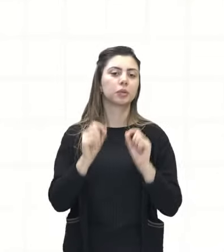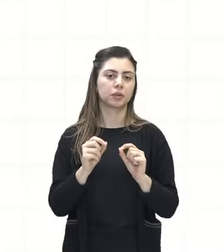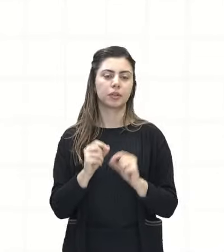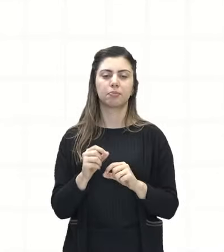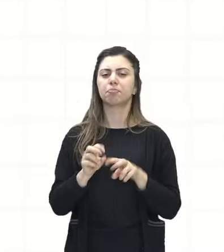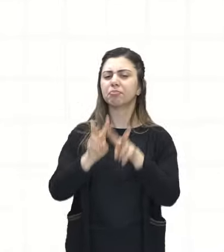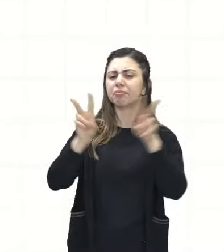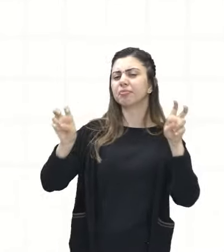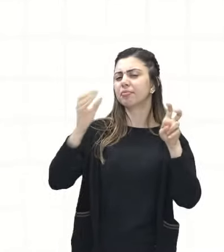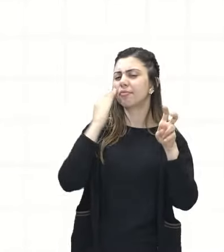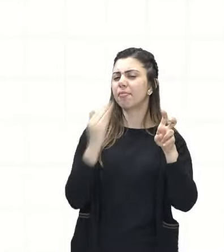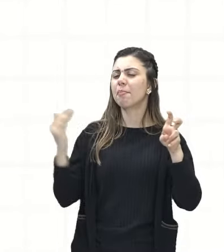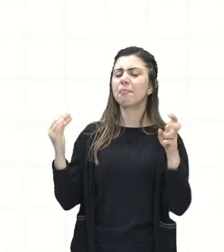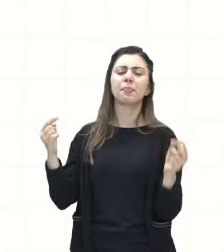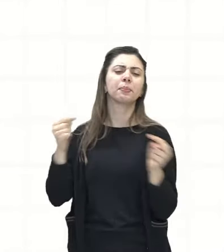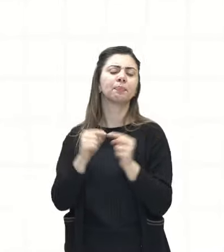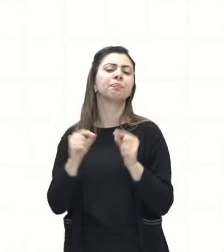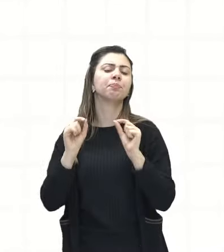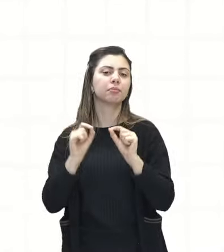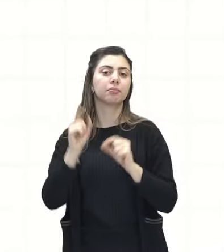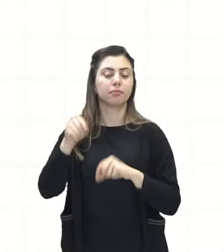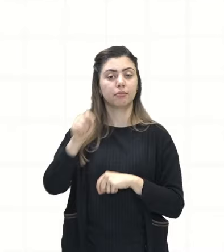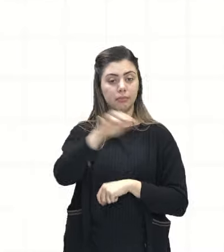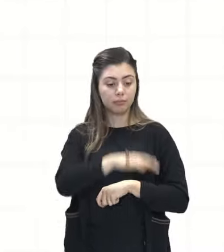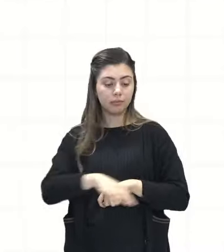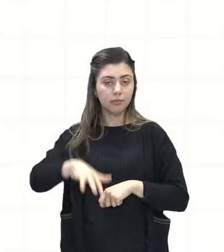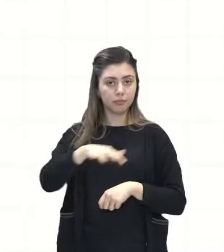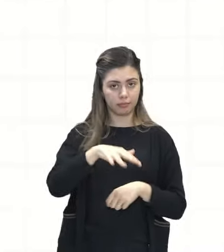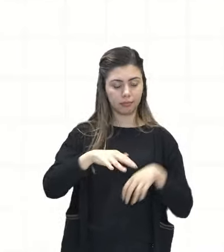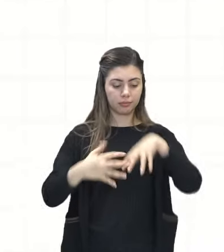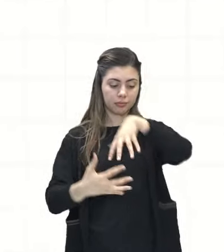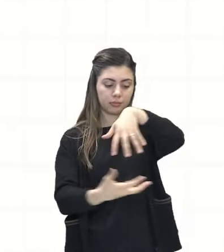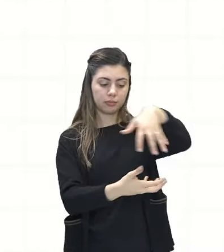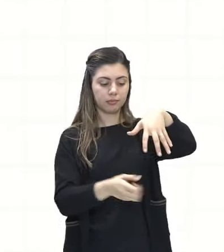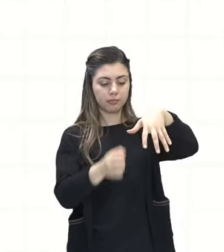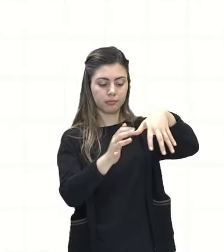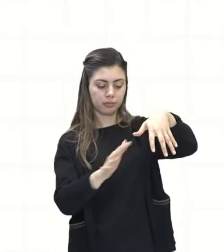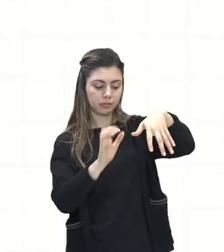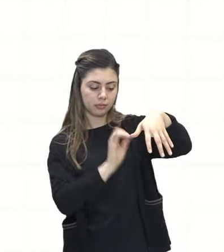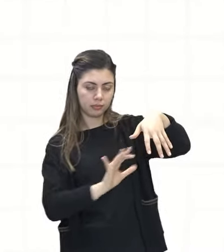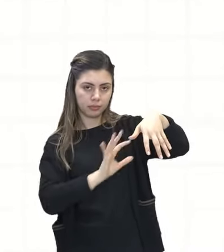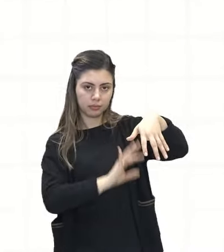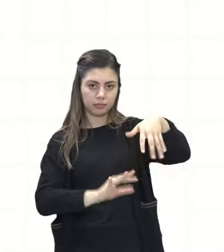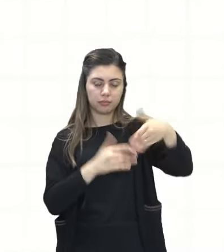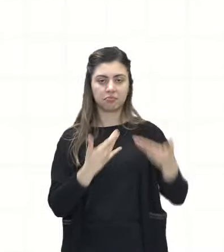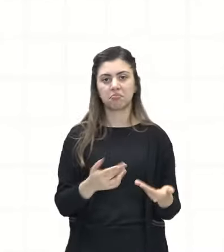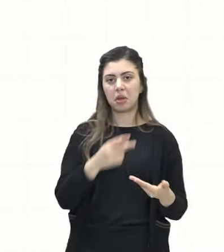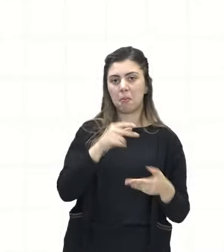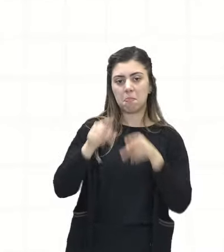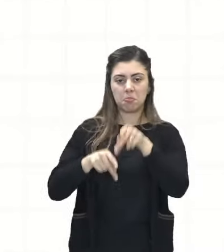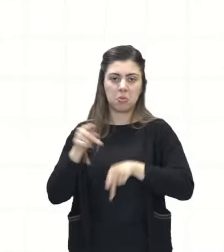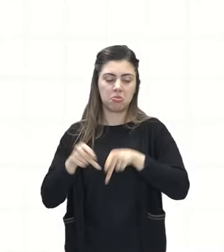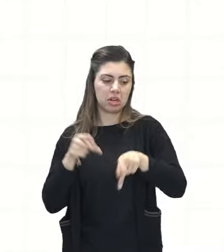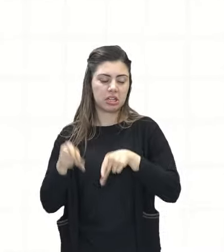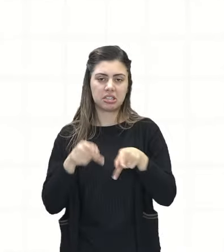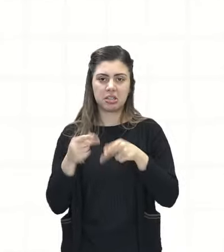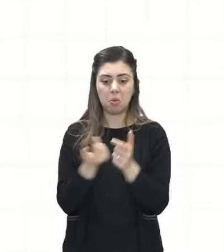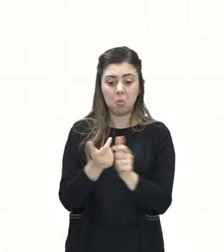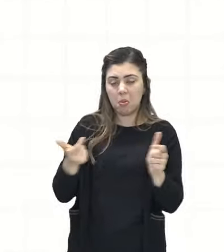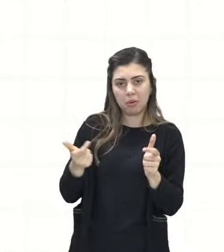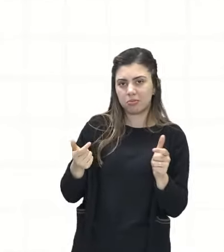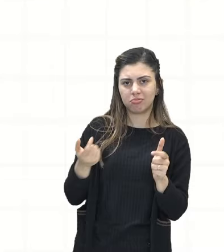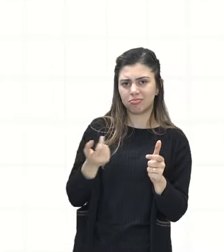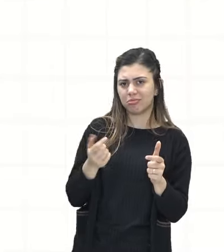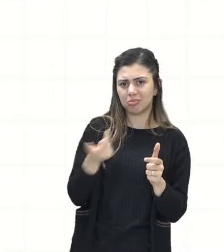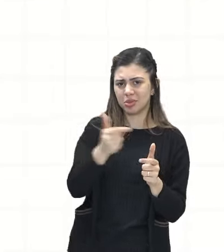demográficos seriam aquelas regiões do nosso planeta que elas não apresentam um quantitativo populacional tão grande Tá